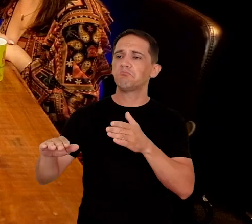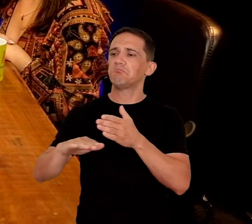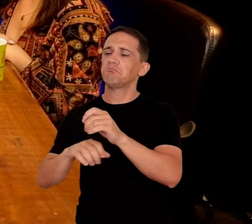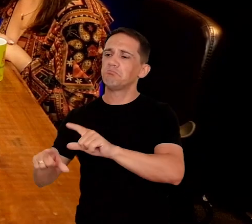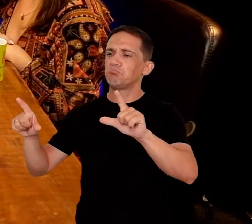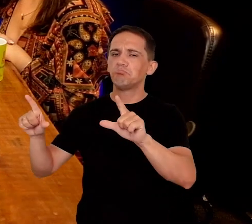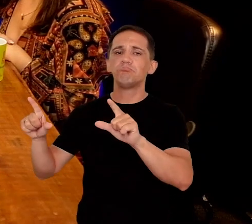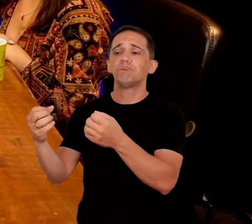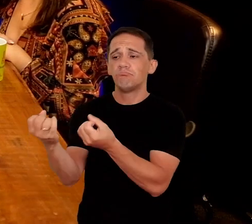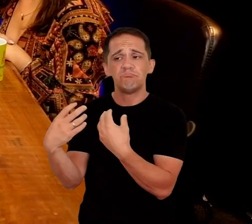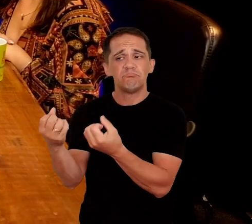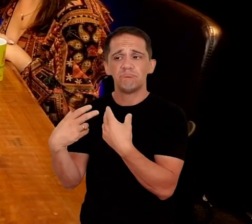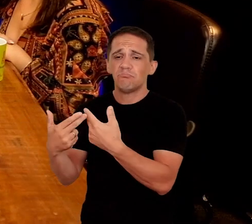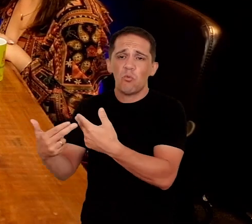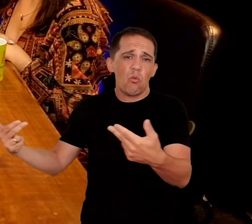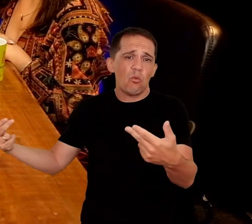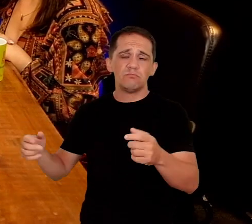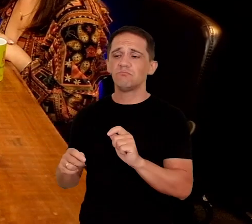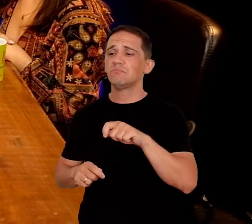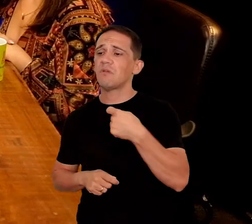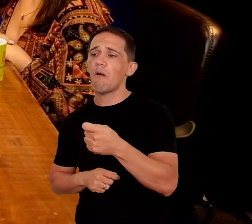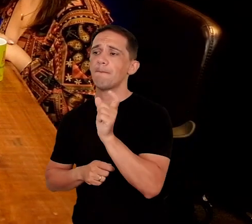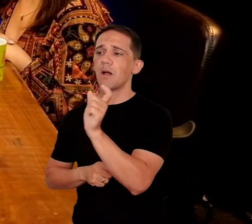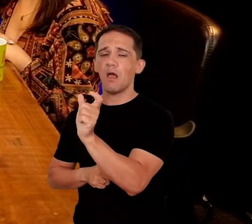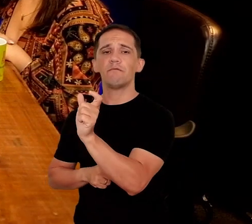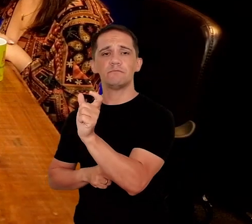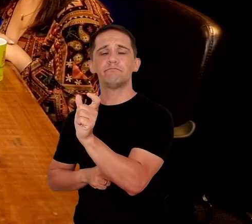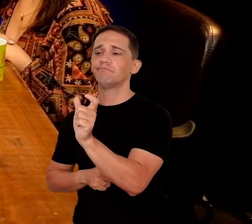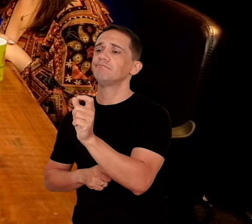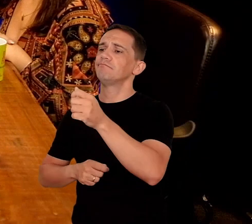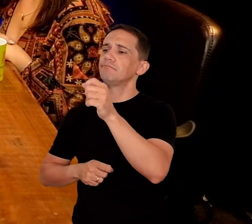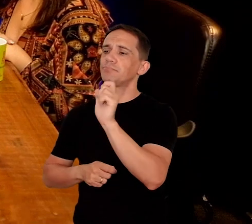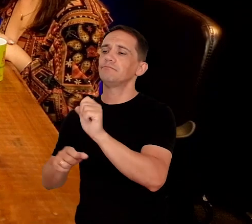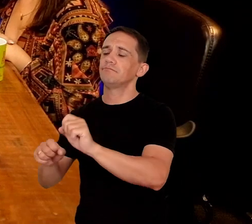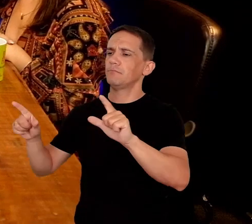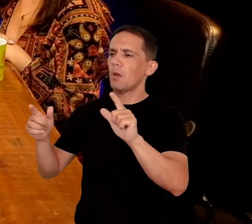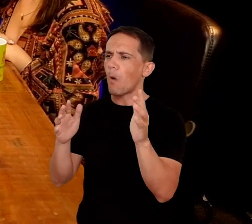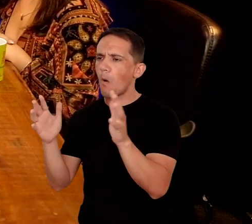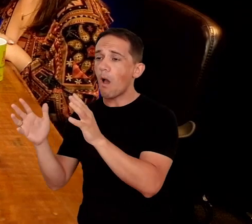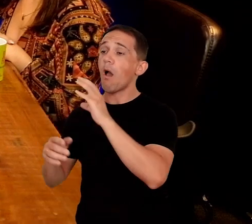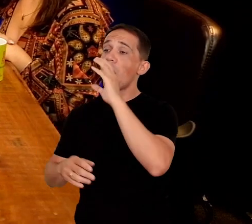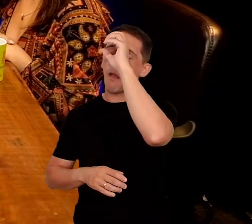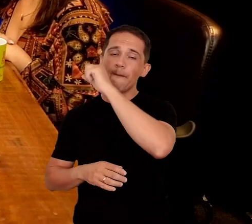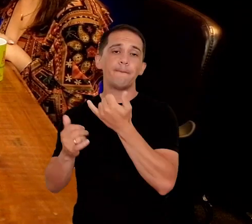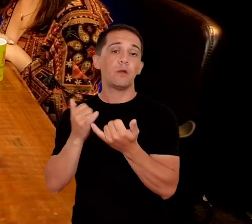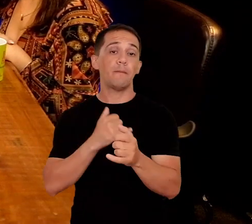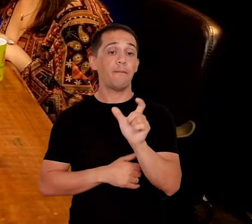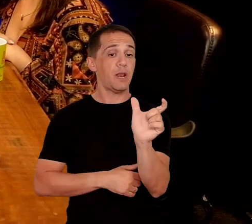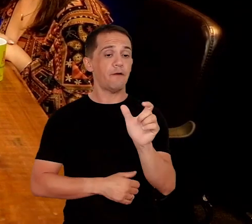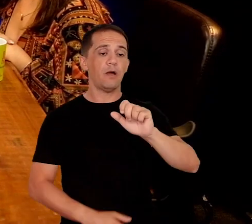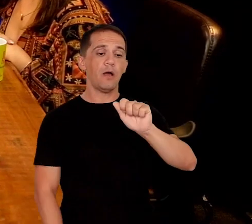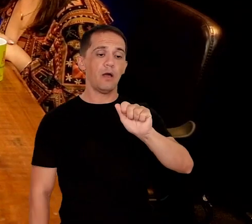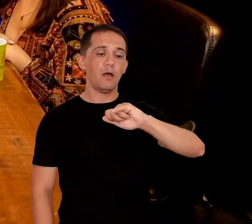também... O YouTube ensina muita coisa de graça. Se tu colocar qualquer sinal ali no YouTube agora, né? Eu digo até